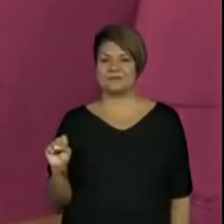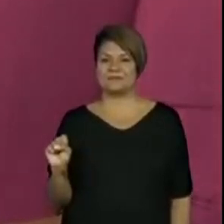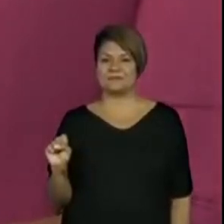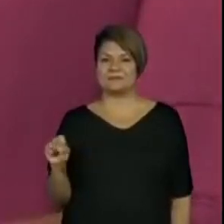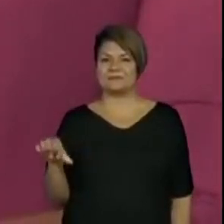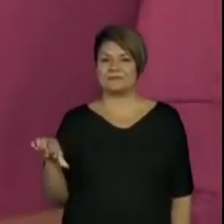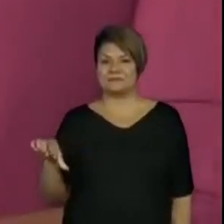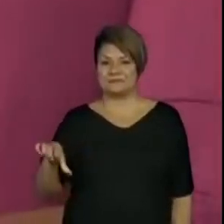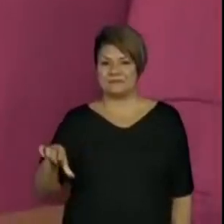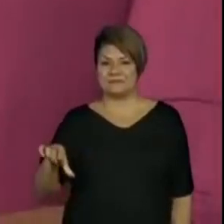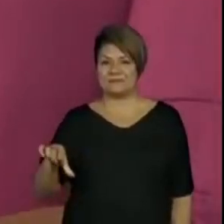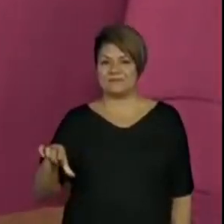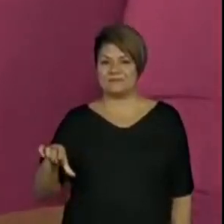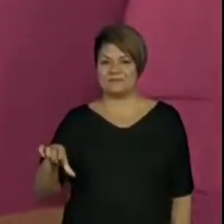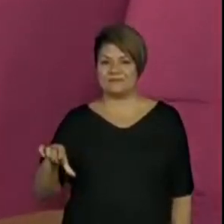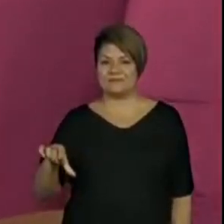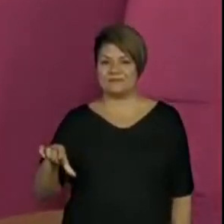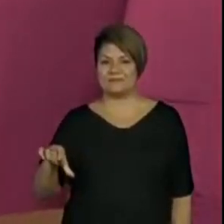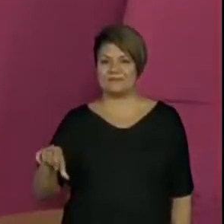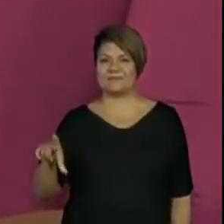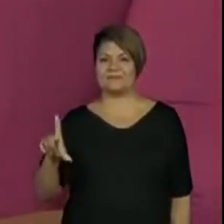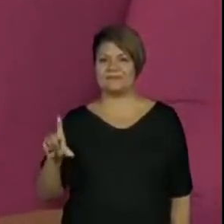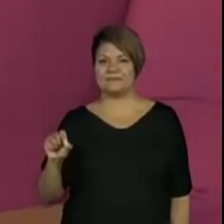oito, nove,